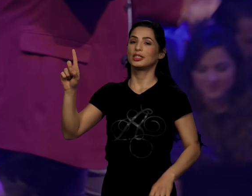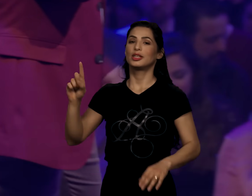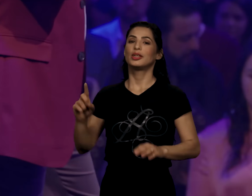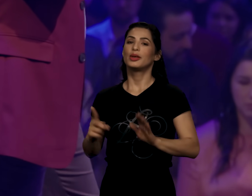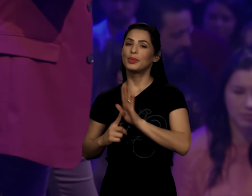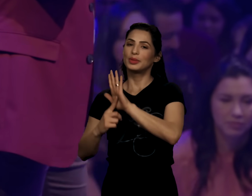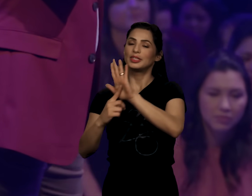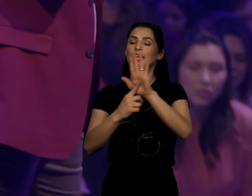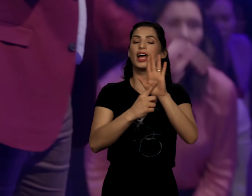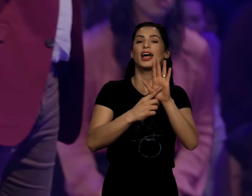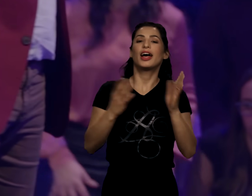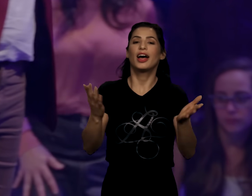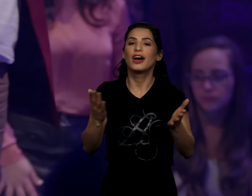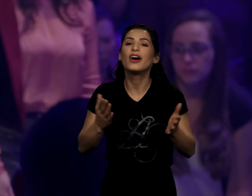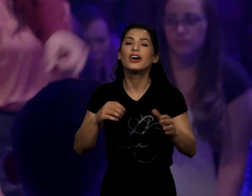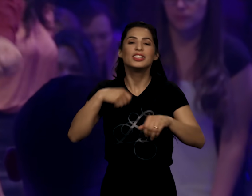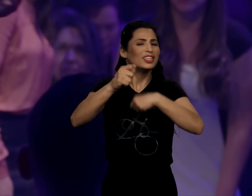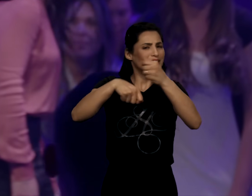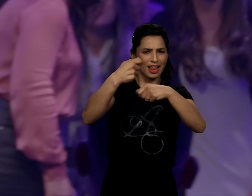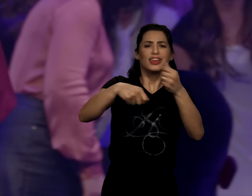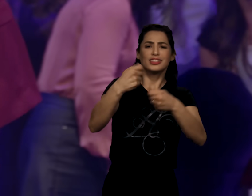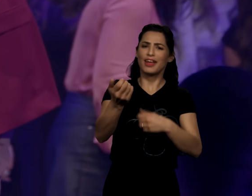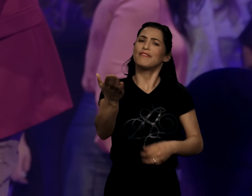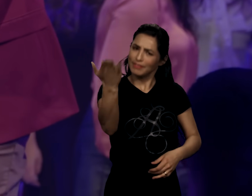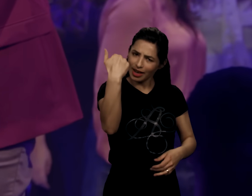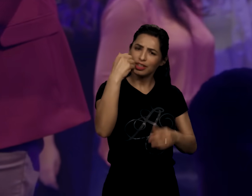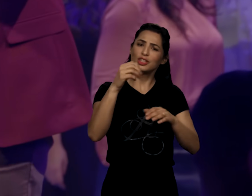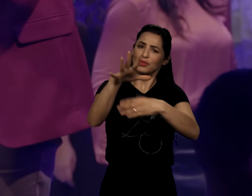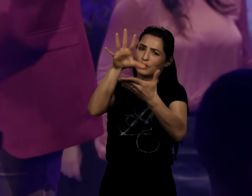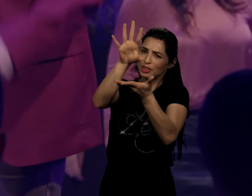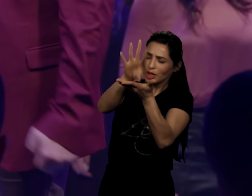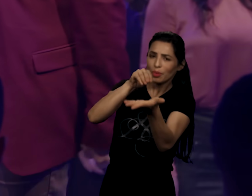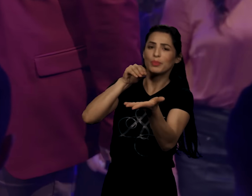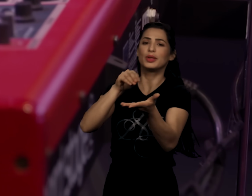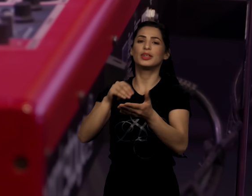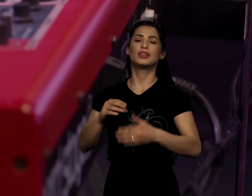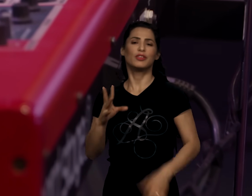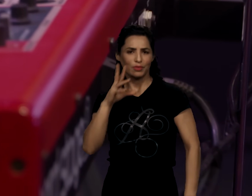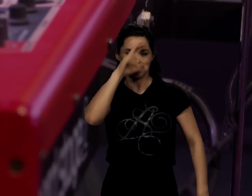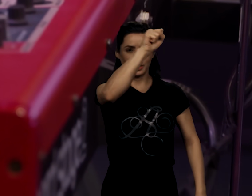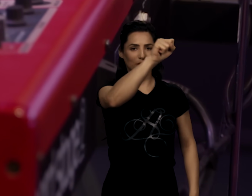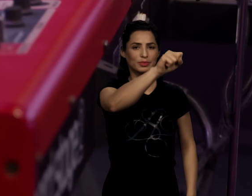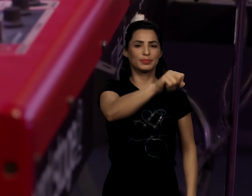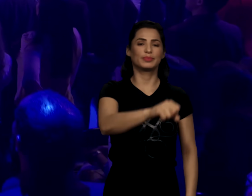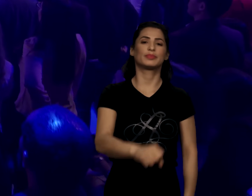Coloque de pé e vamos louvar o nome do nosso Deus. Cante com toda a força do seu coração.